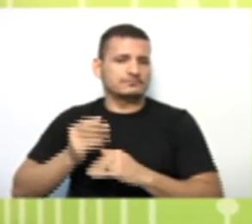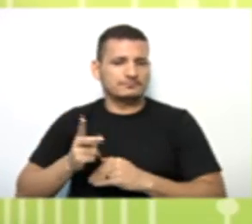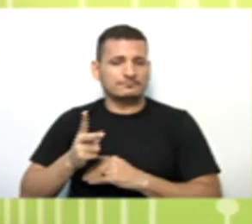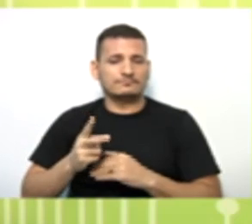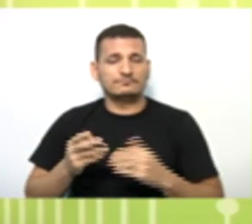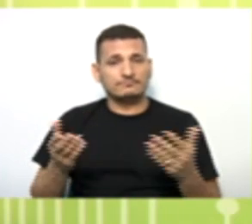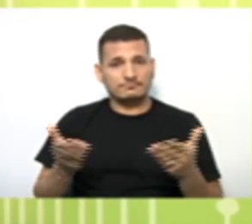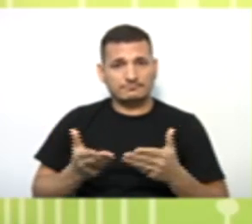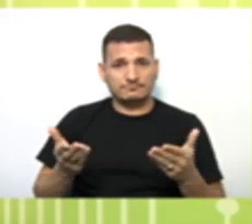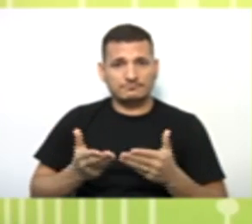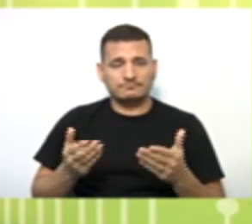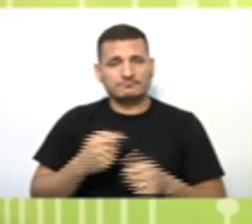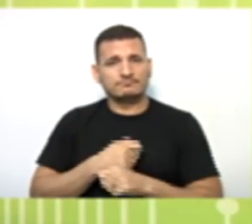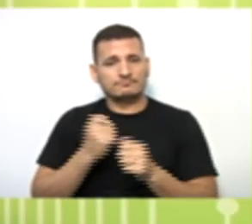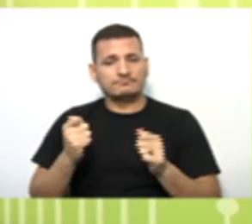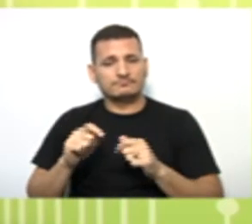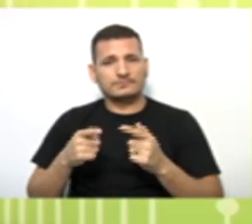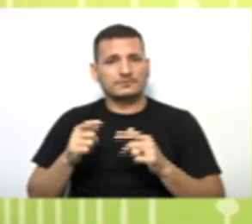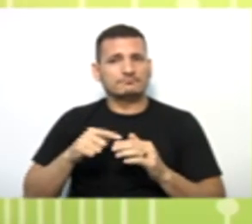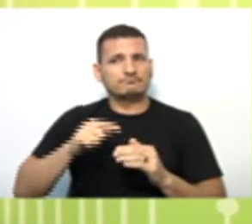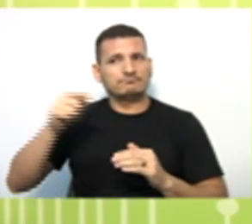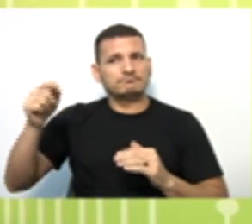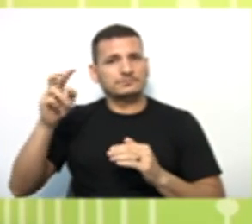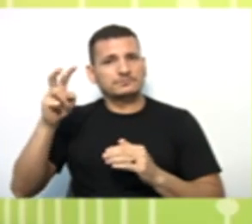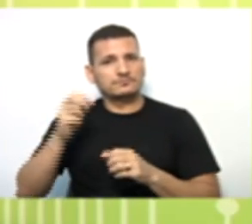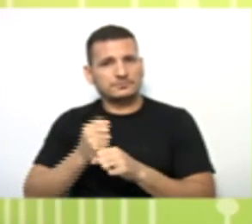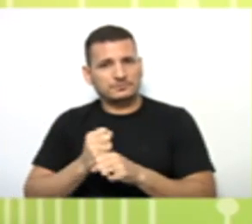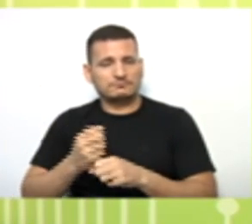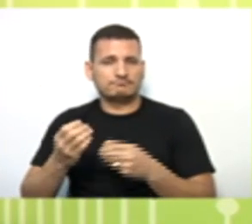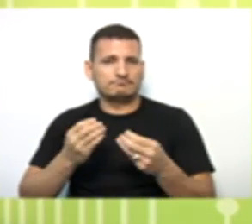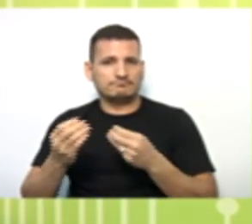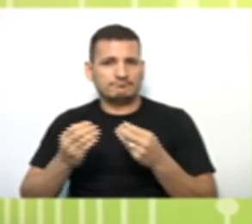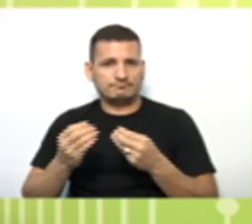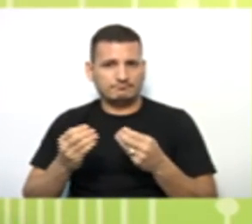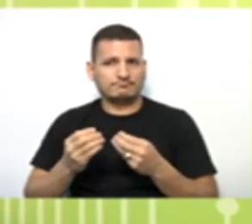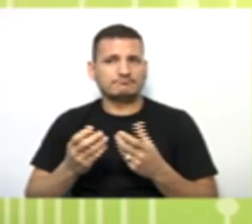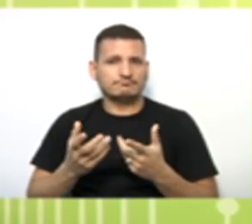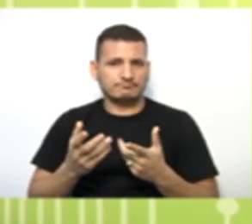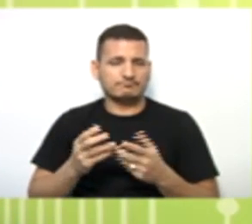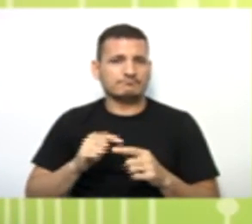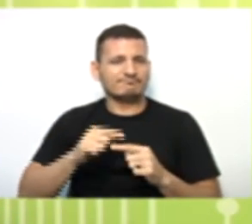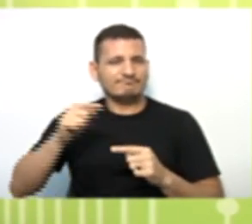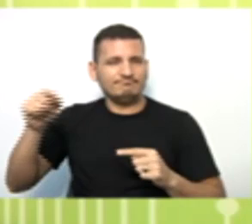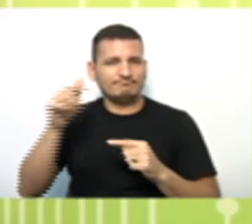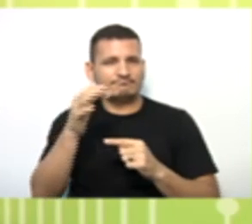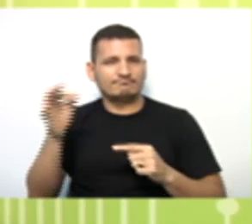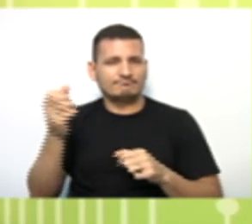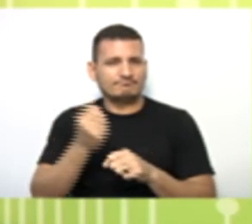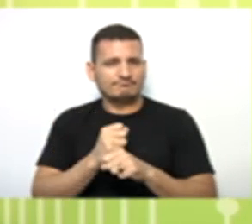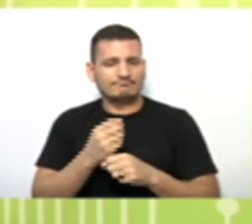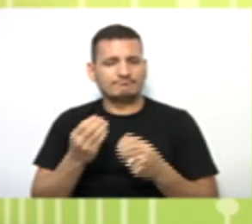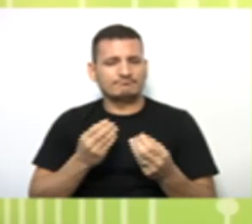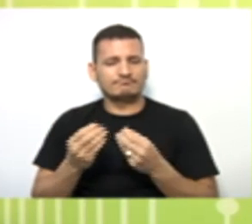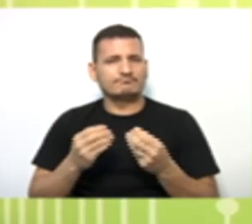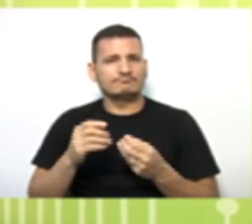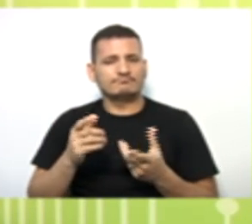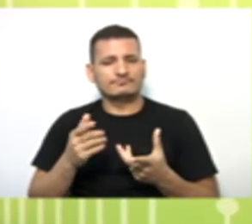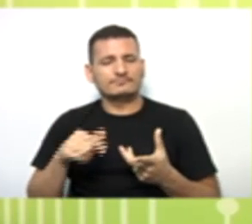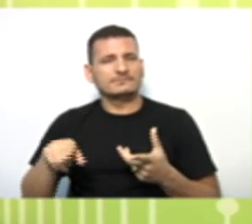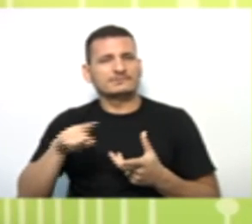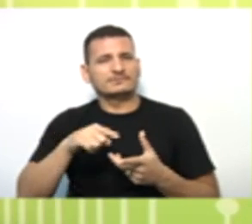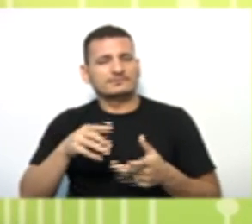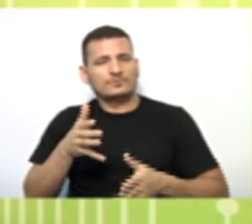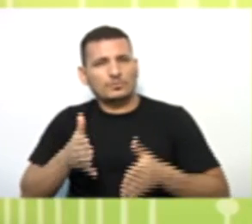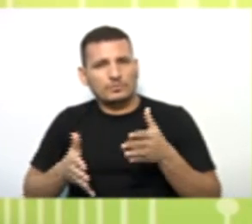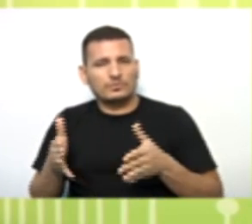de hoje, é quase impossível, mas daqui a 50 anos, professor, como é que vai ser essa situação? Daqui a 50 anos, 100 anos, como é que vai ser essas máquinas? Como é que vão ser todo